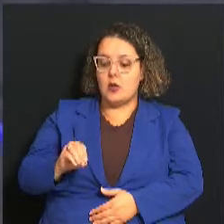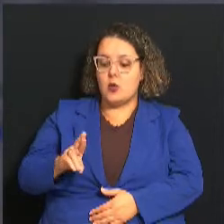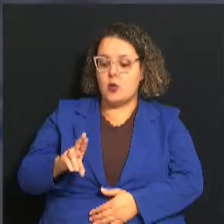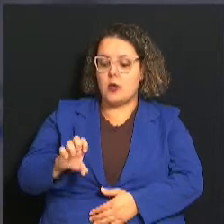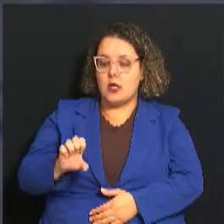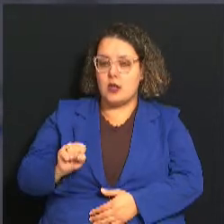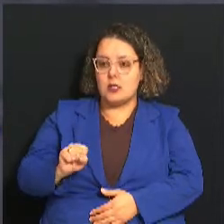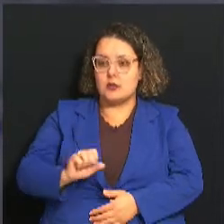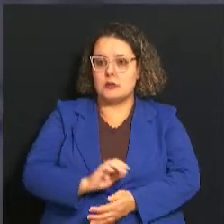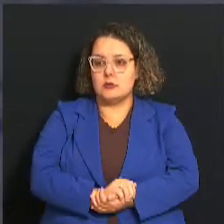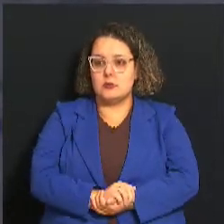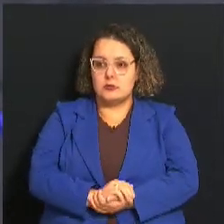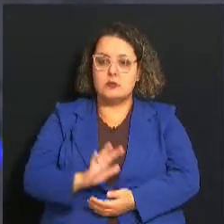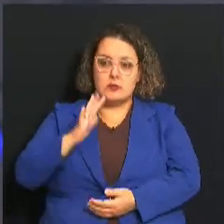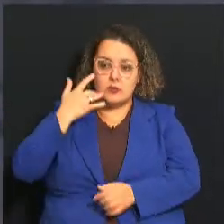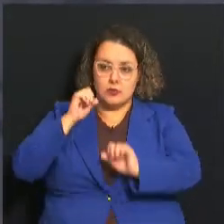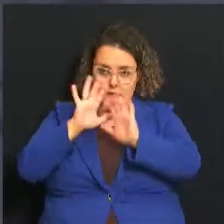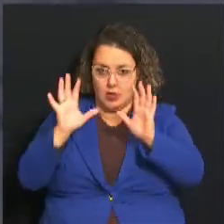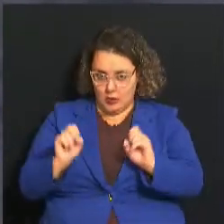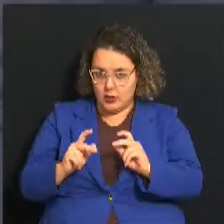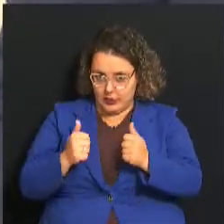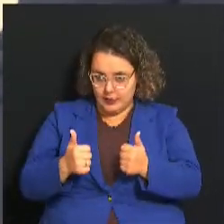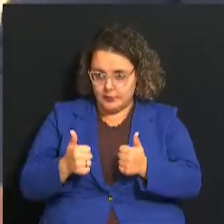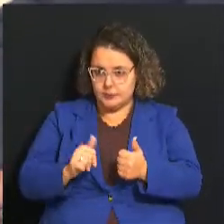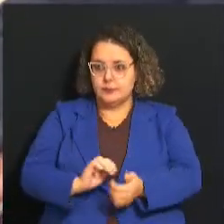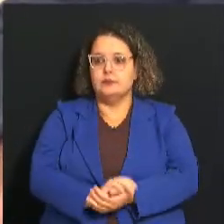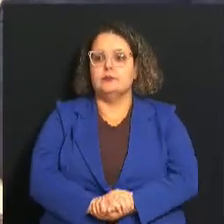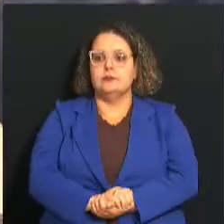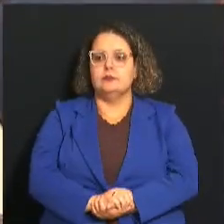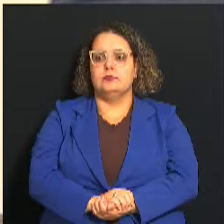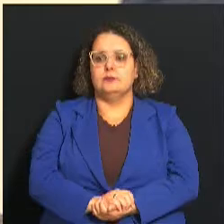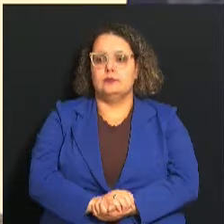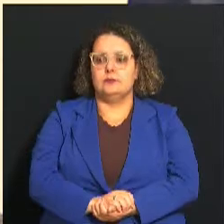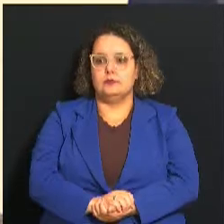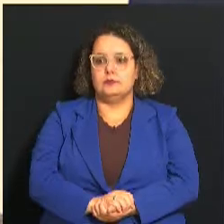Acho que fica claro, ok? Maria Helena.